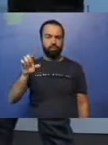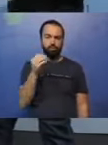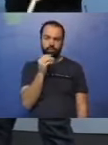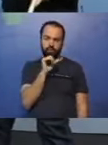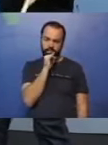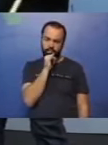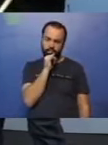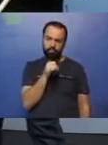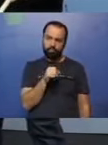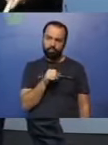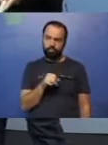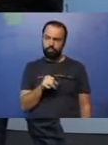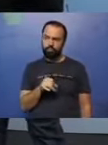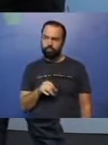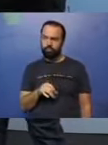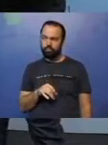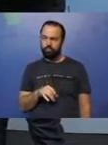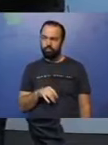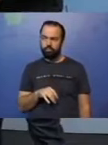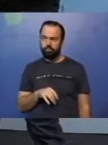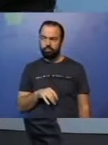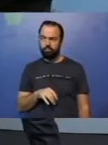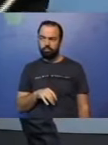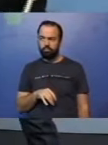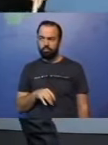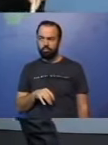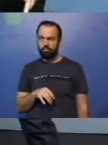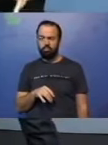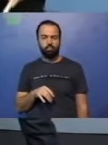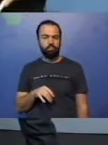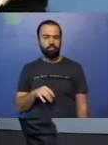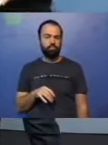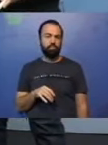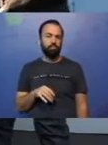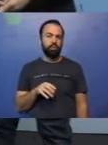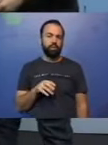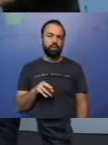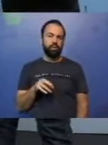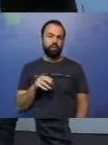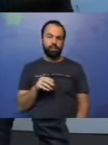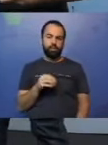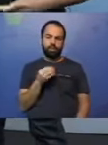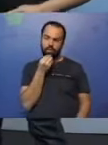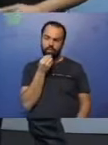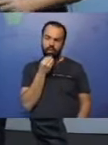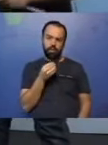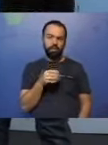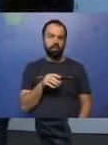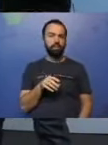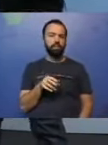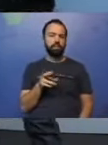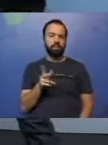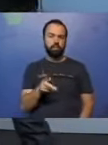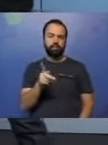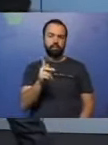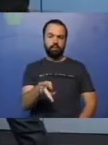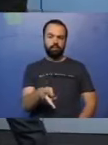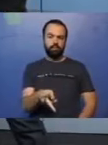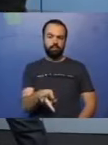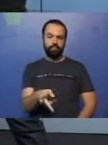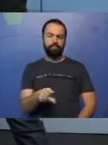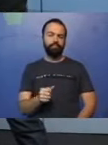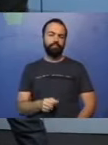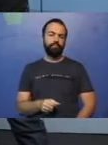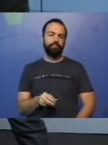nenhuma das cores teria mais chance. seria